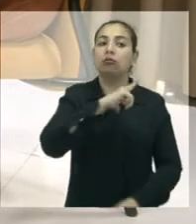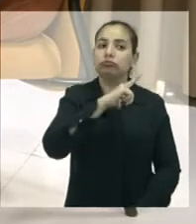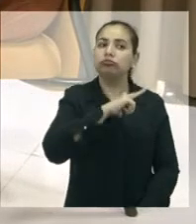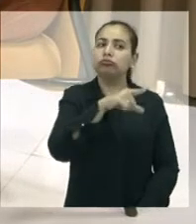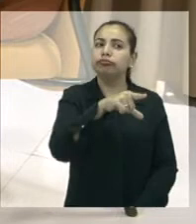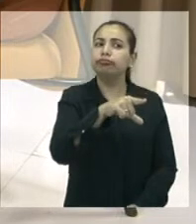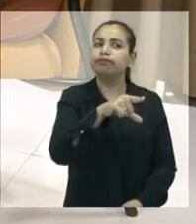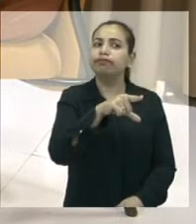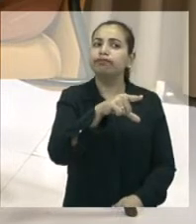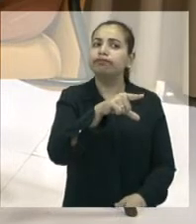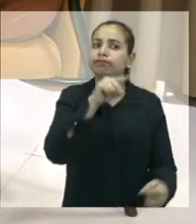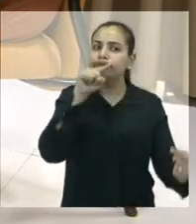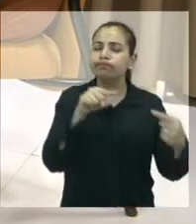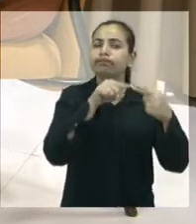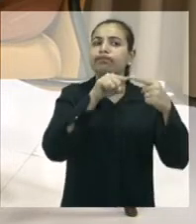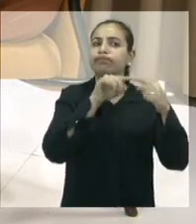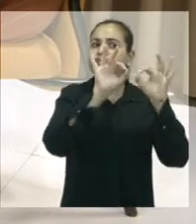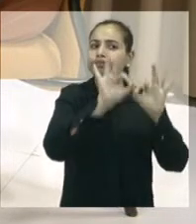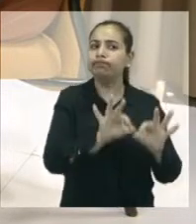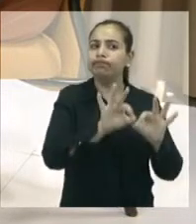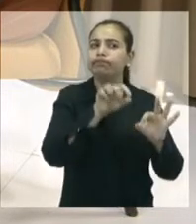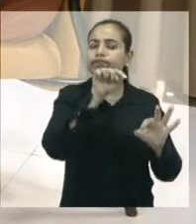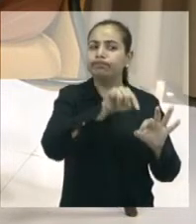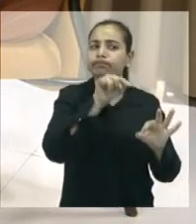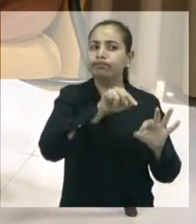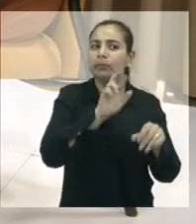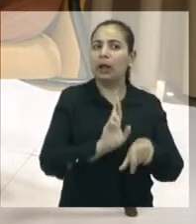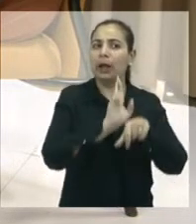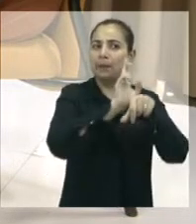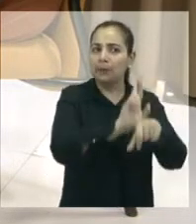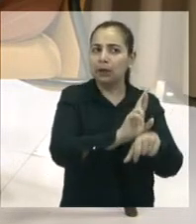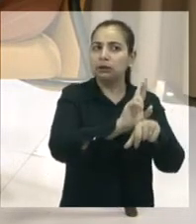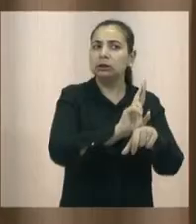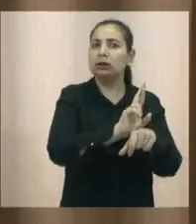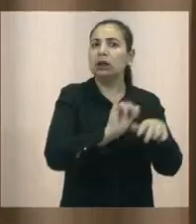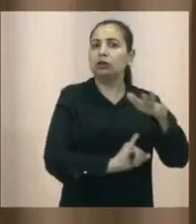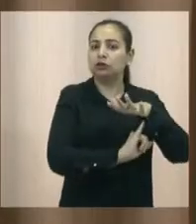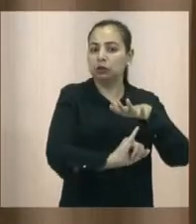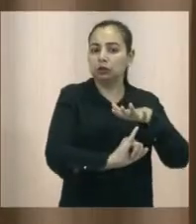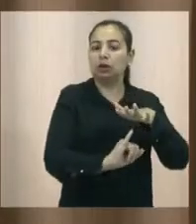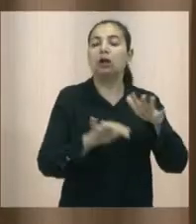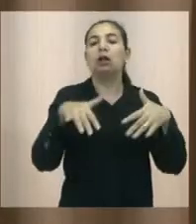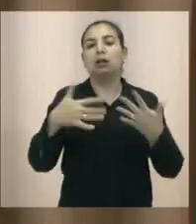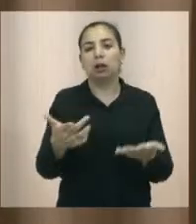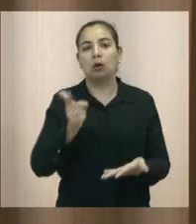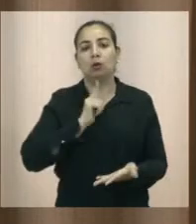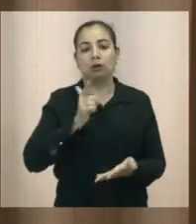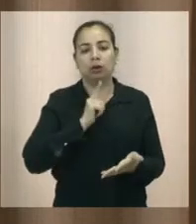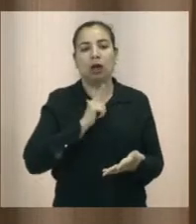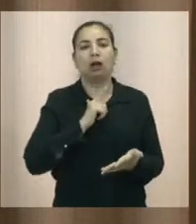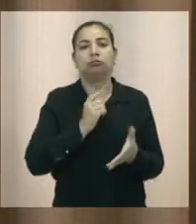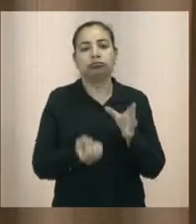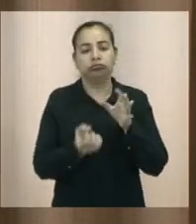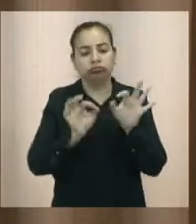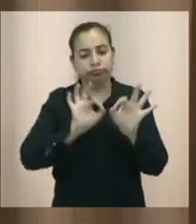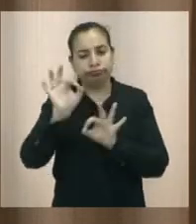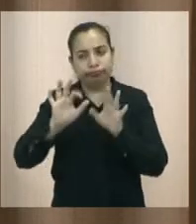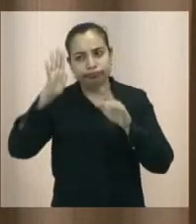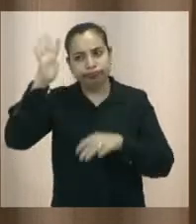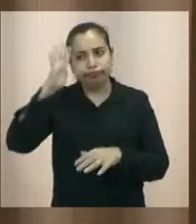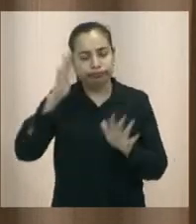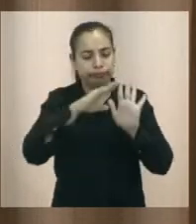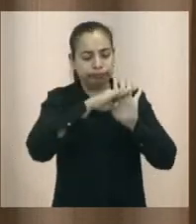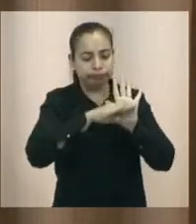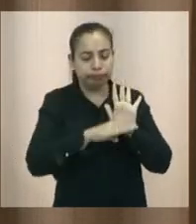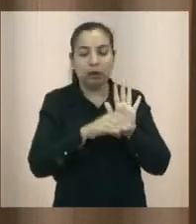mais adequado para ocupar o cargo naquele momento. E aí é formada uma lista tríplice, né, essa lista é enviada ao governador e